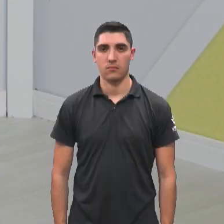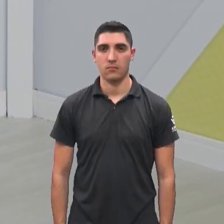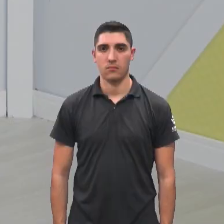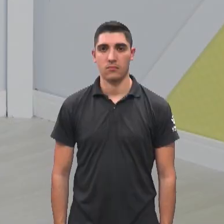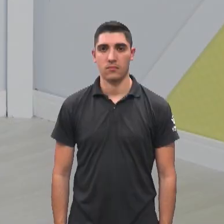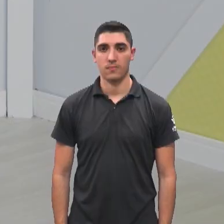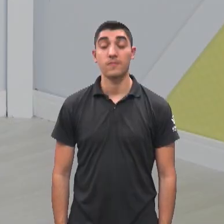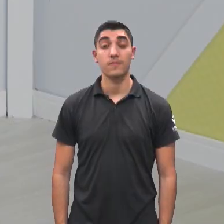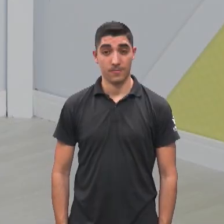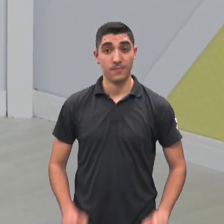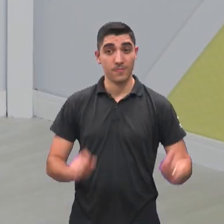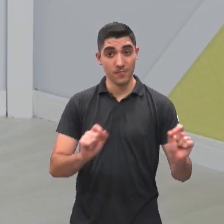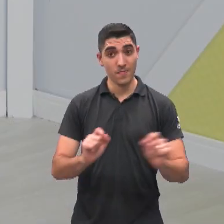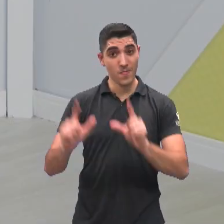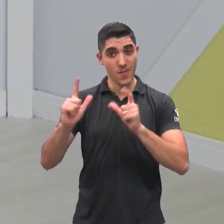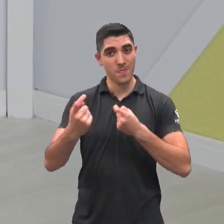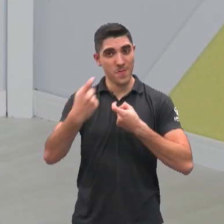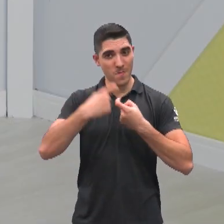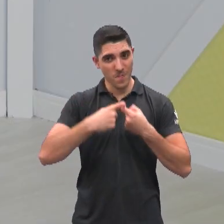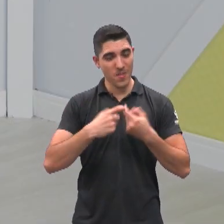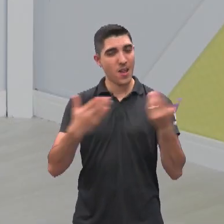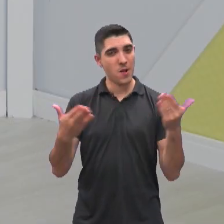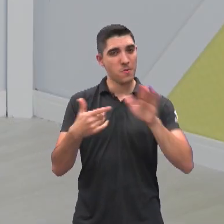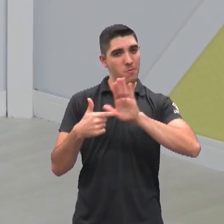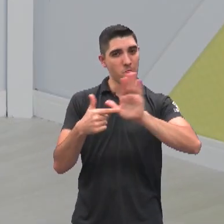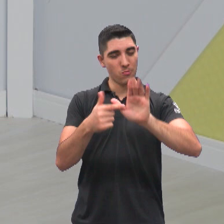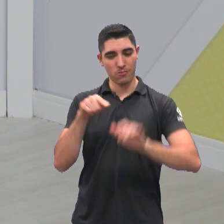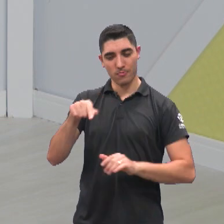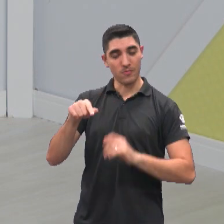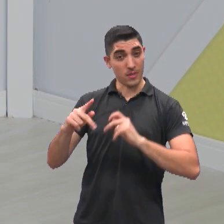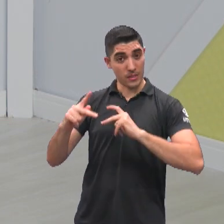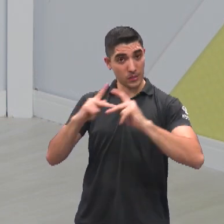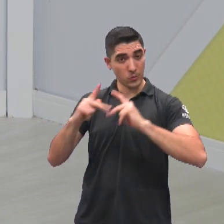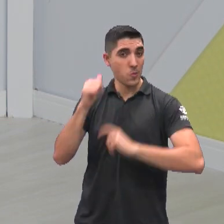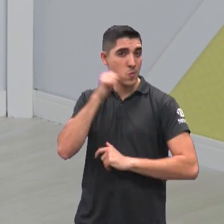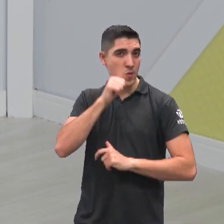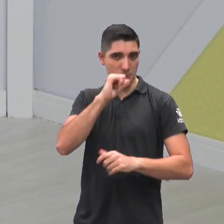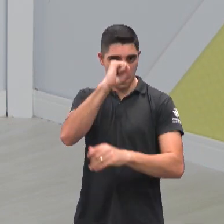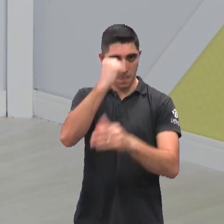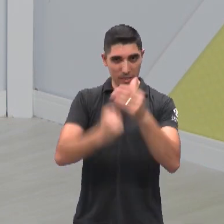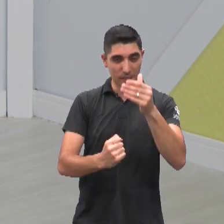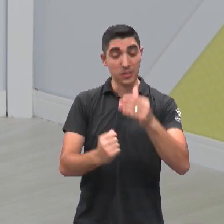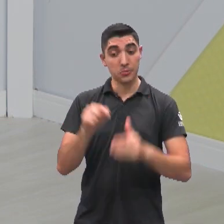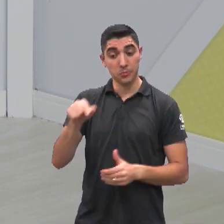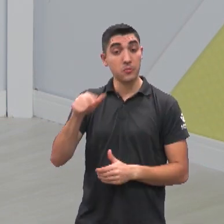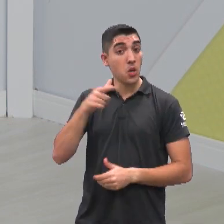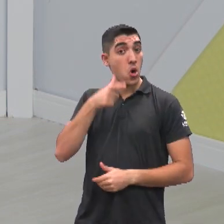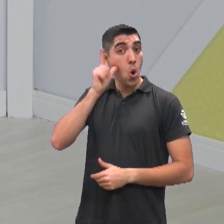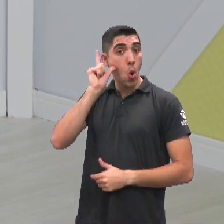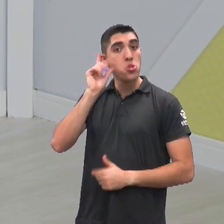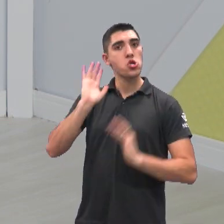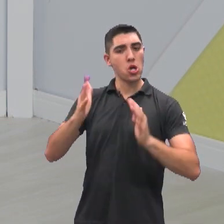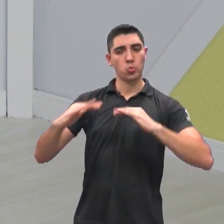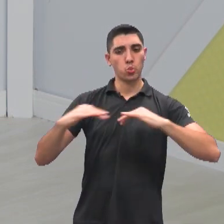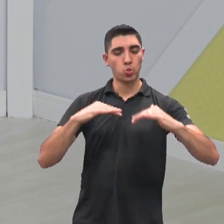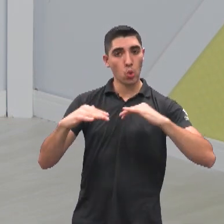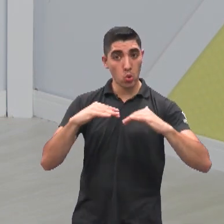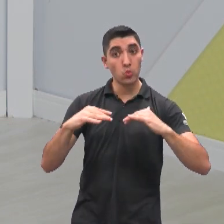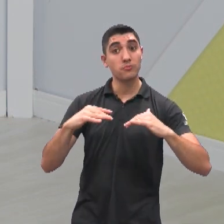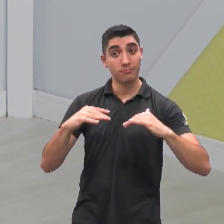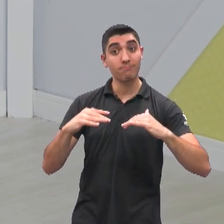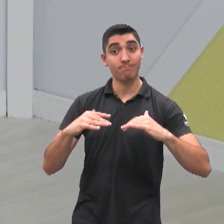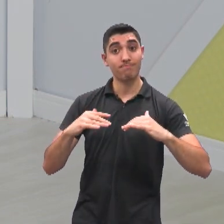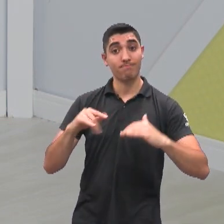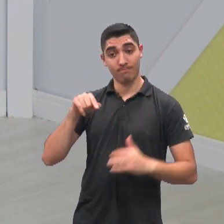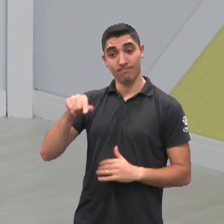Muito bem, de volta com a Hora do Esporte, falando de basquete. O time feminino do São José entrou em quadra ontem contra o Lanterna Maringá,